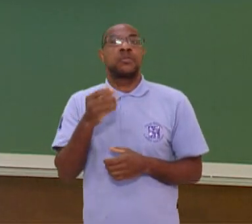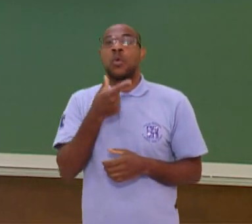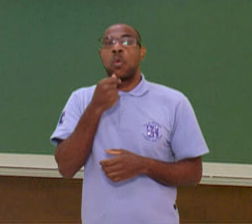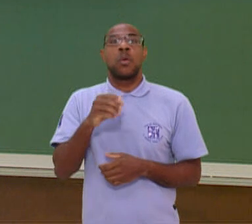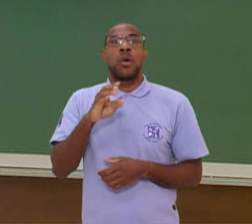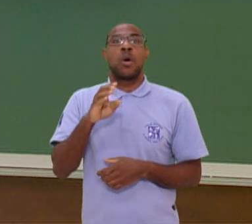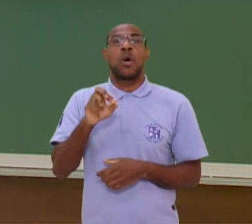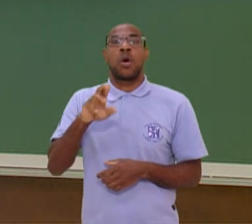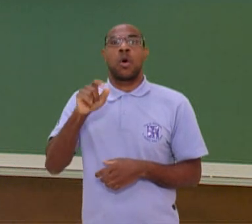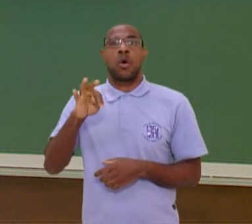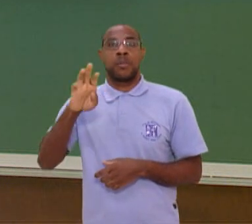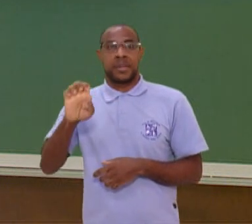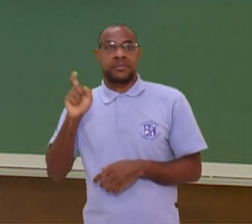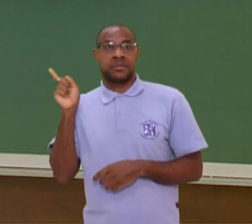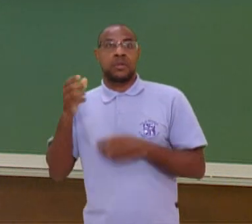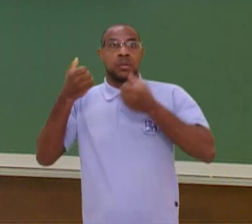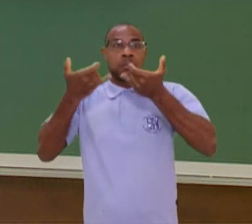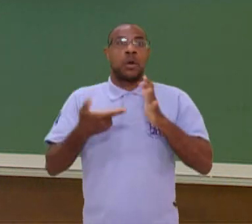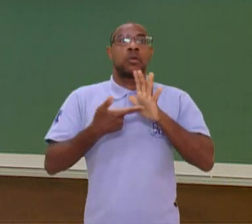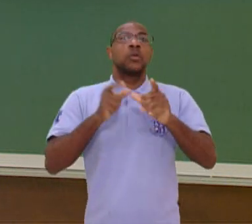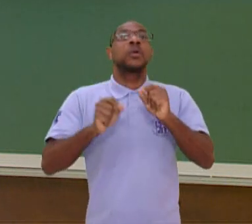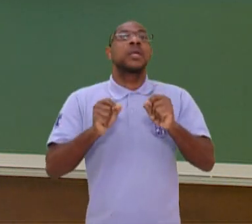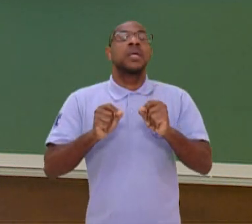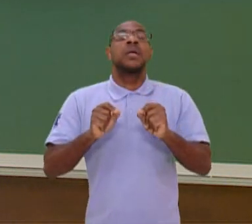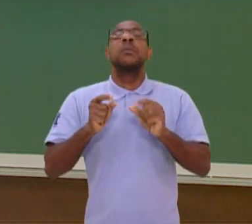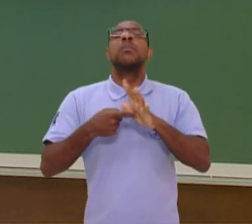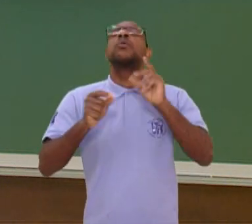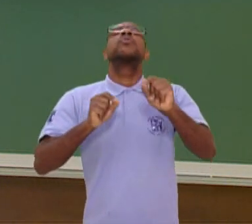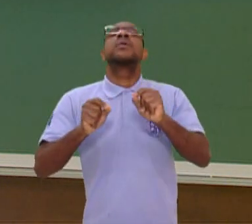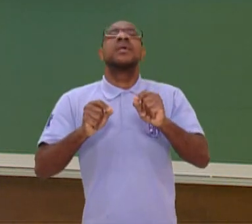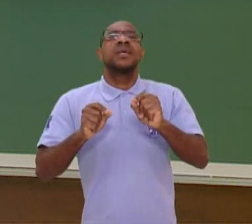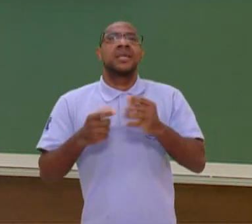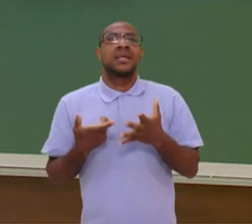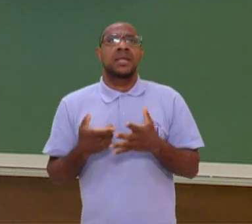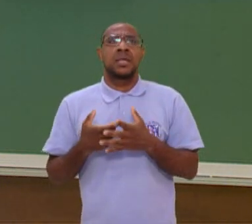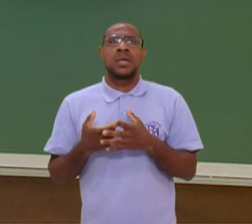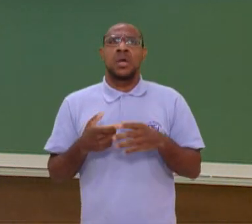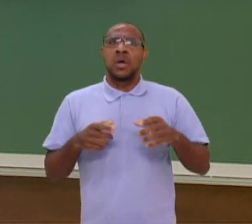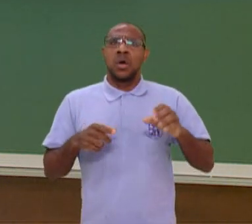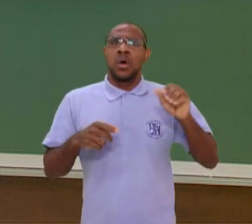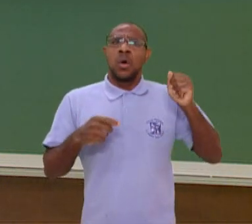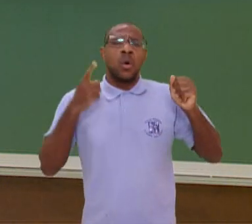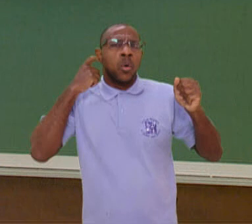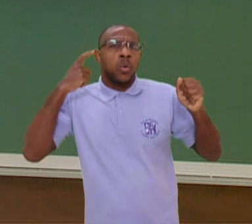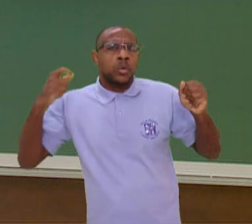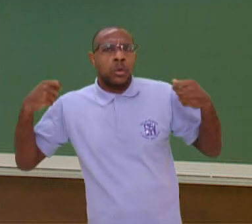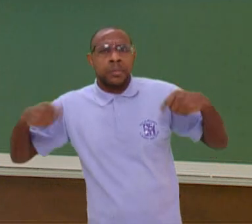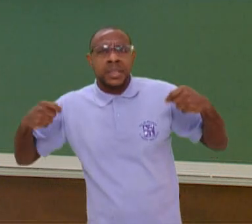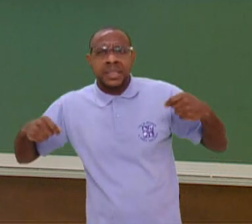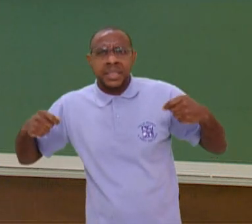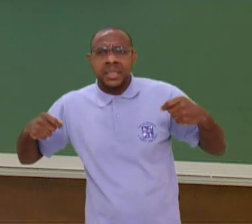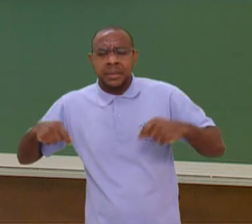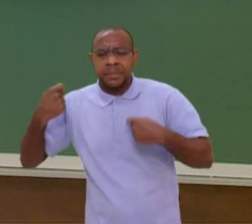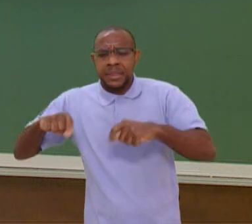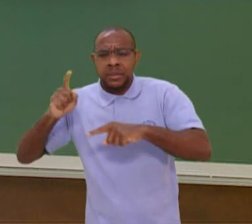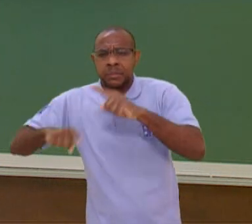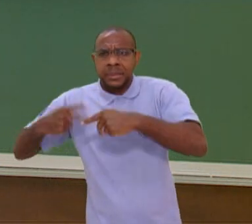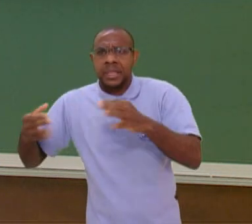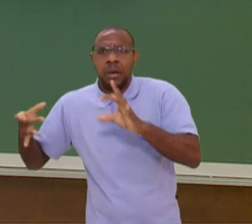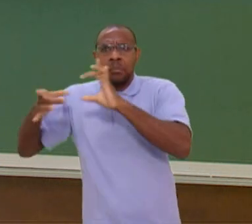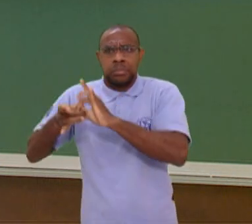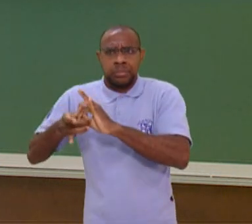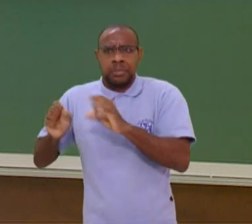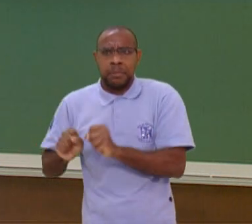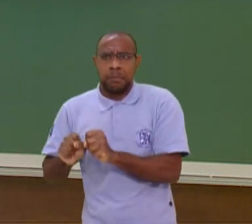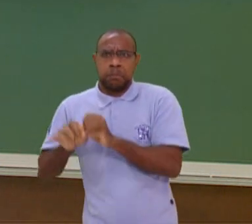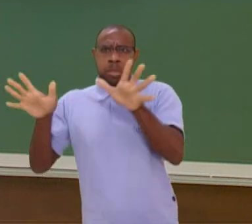de Robert Boyle demonstrou que, na letra A, o som é uma onda que precisa de um meio material para se propagar. E letra